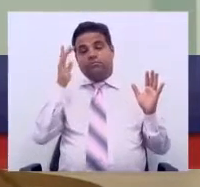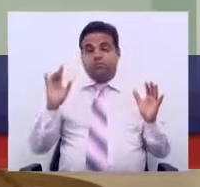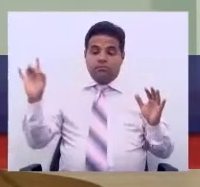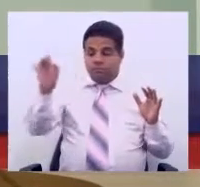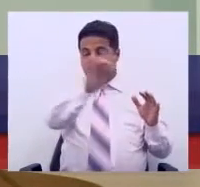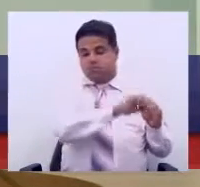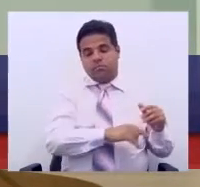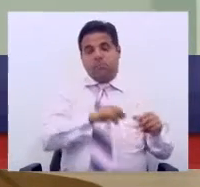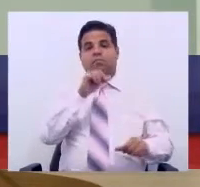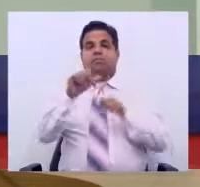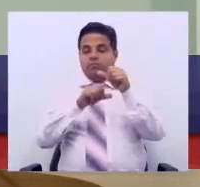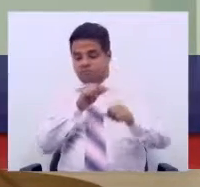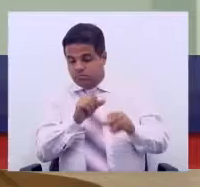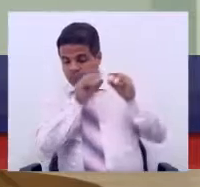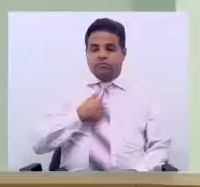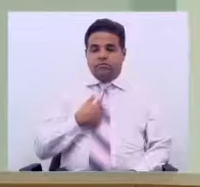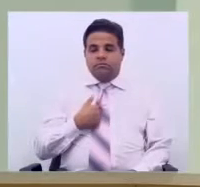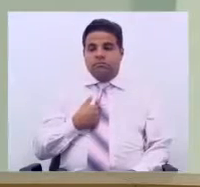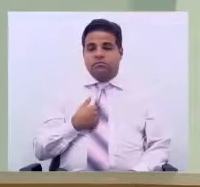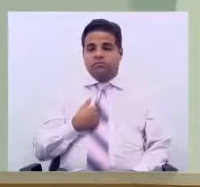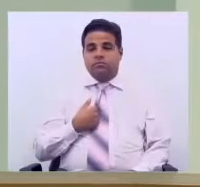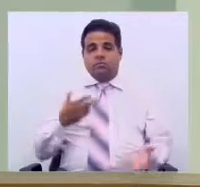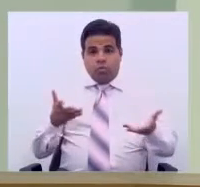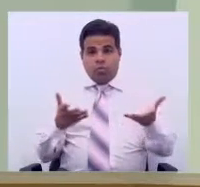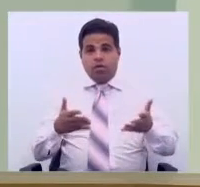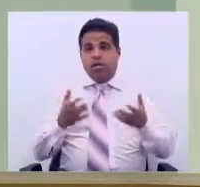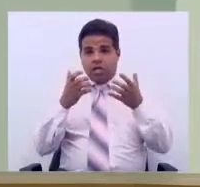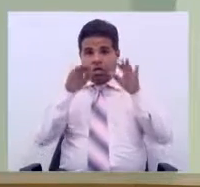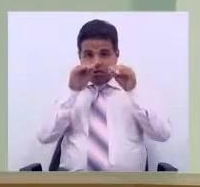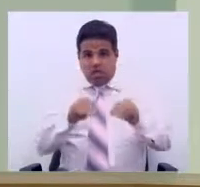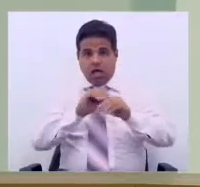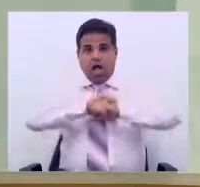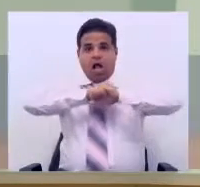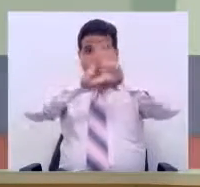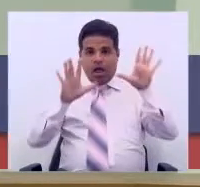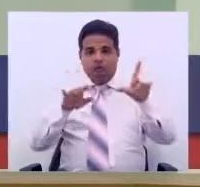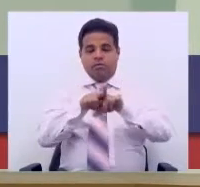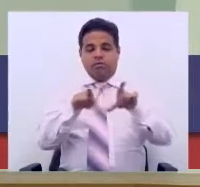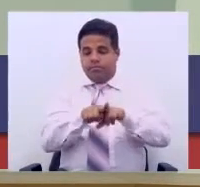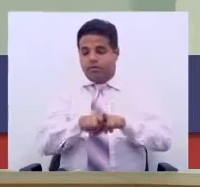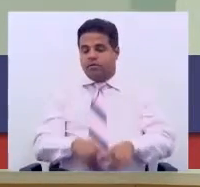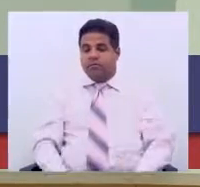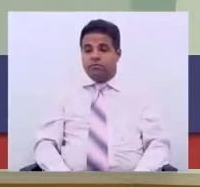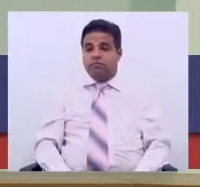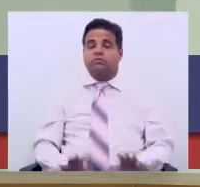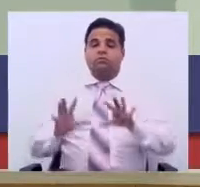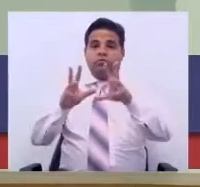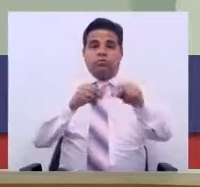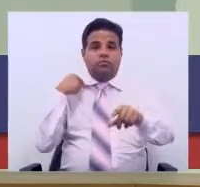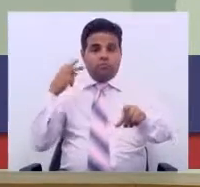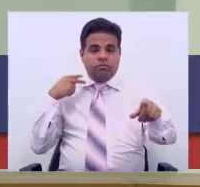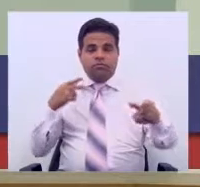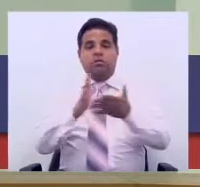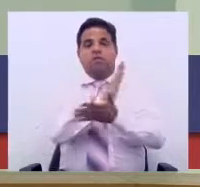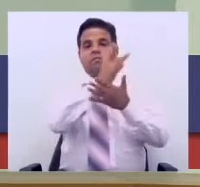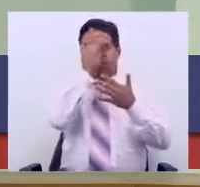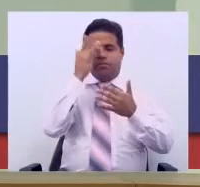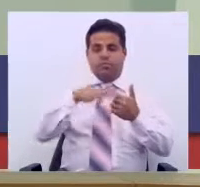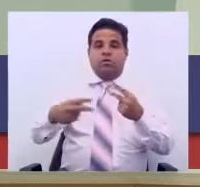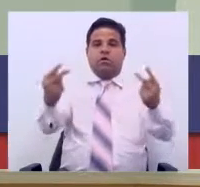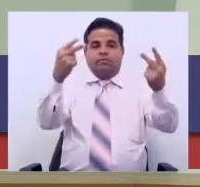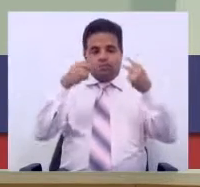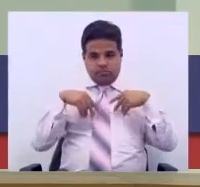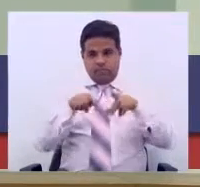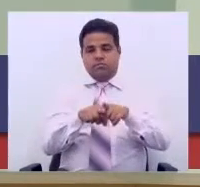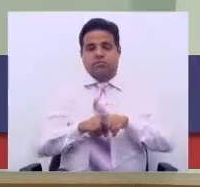parte deles, uma retificação a respeito. Neste momento, apenas queria deixar claro também a todos os vereadores, a todas as pessoas que nos assistem, a